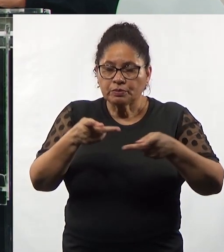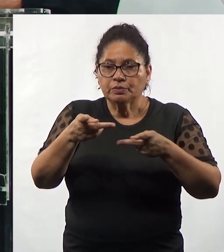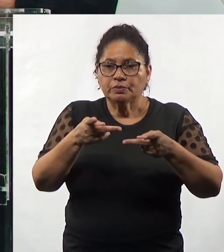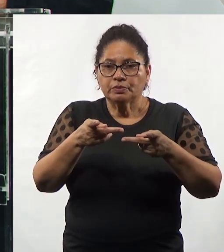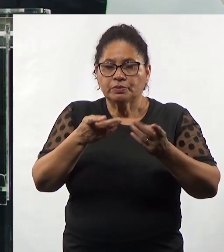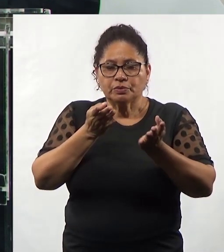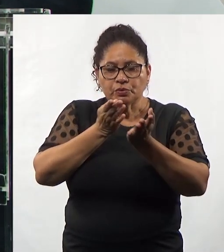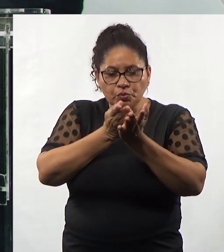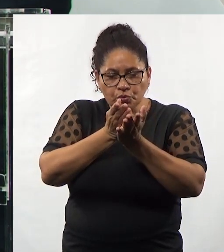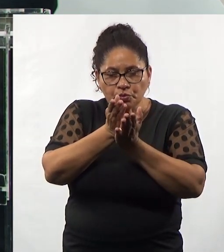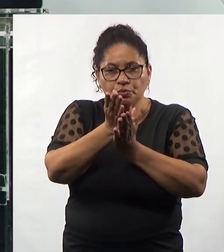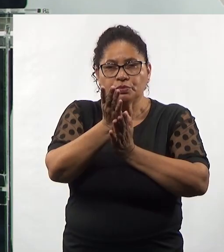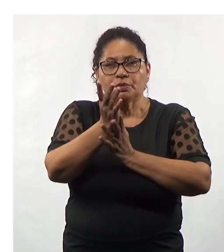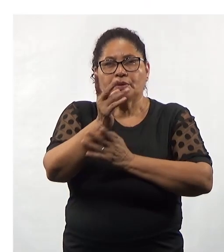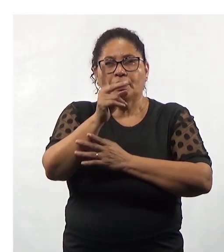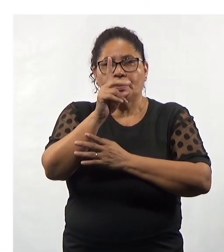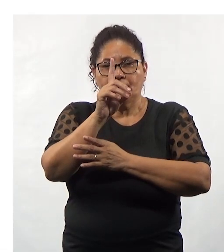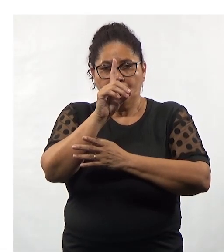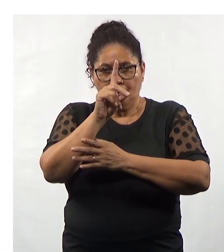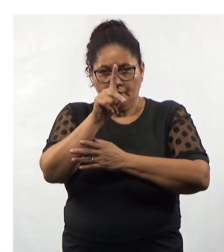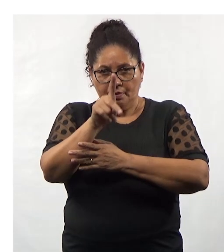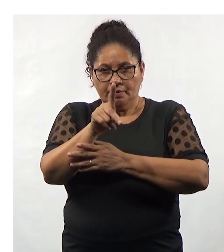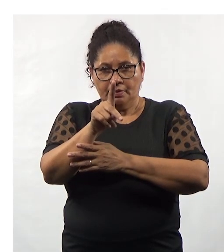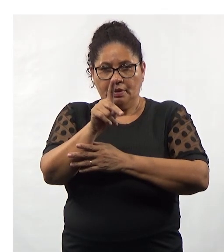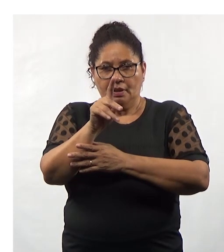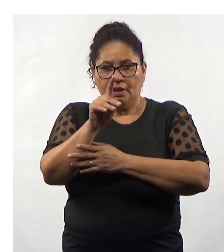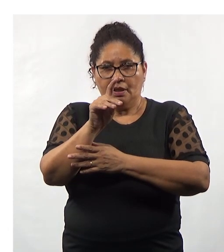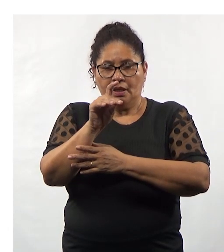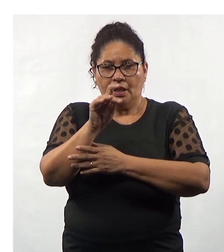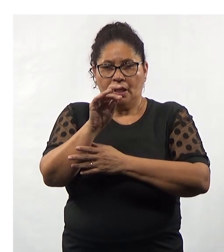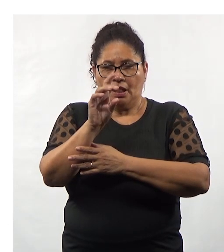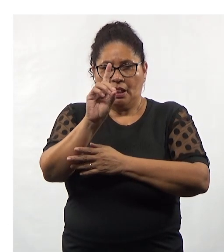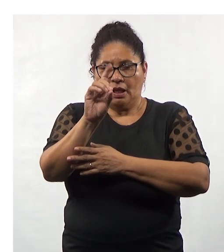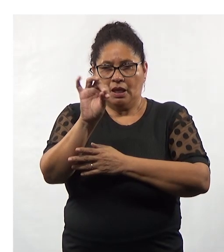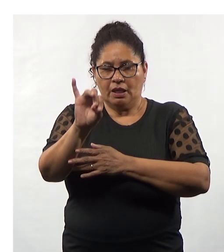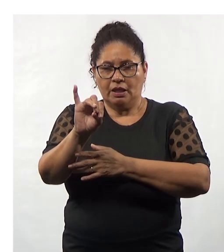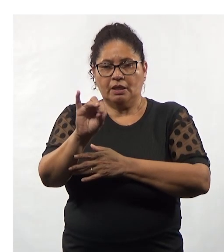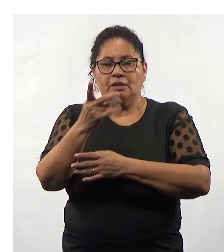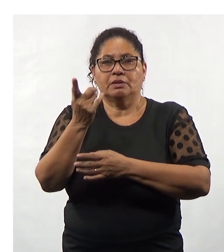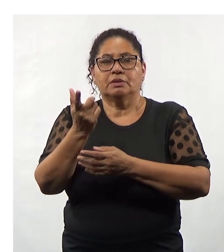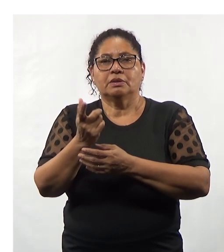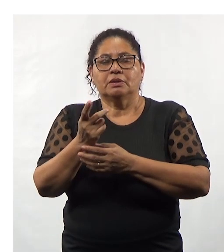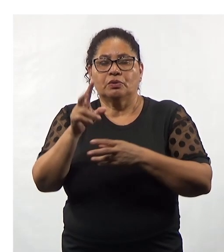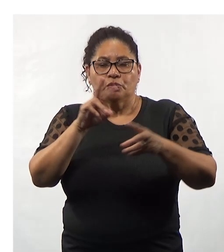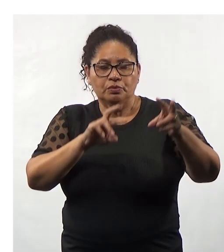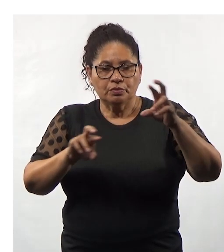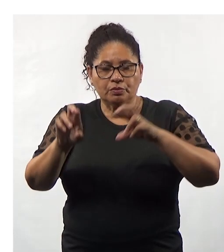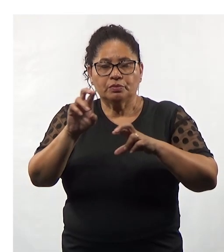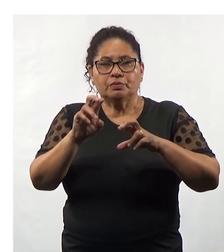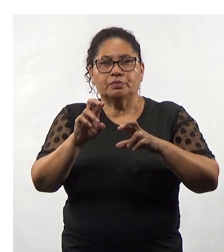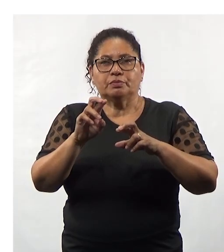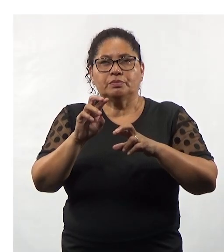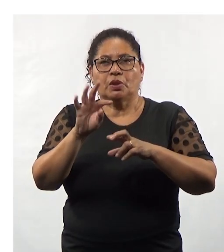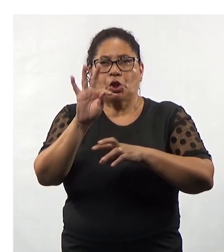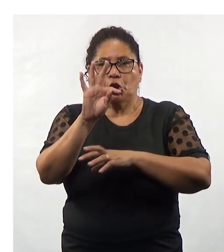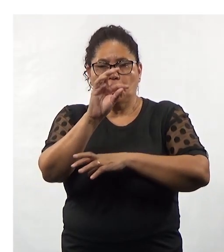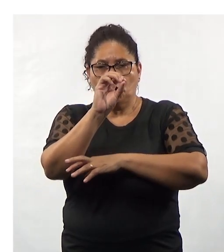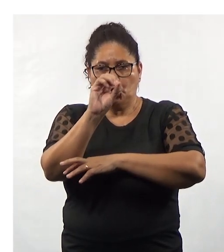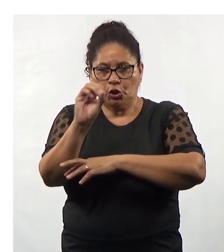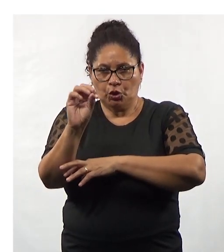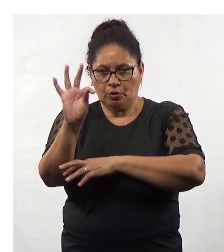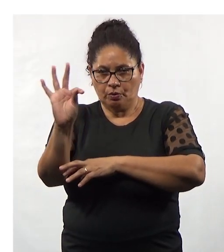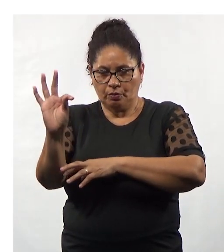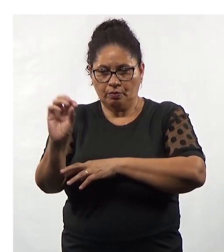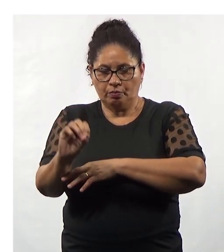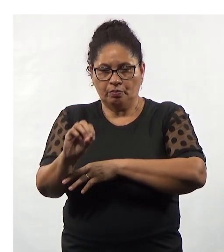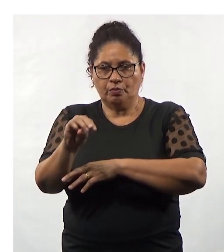muito alinhados com o nosso PDI, tanto numa visão bottom-up, como numa visão top-down. E aí, pessoal,